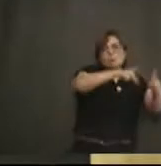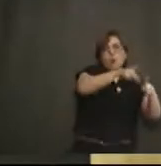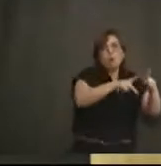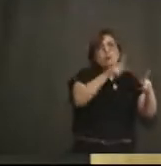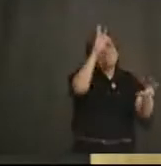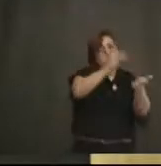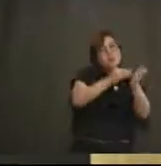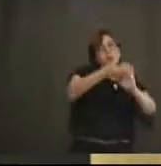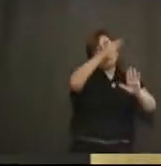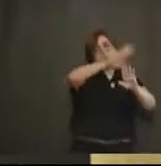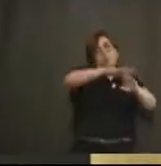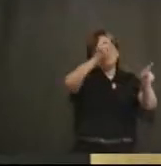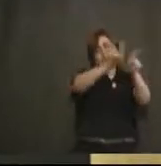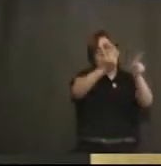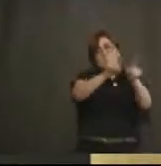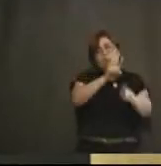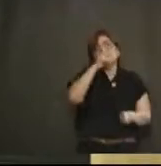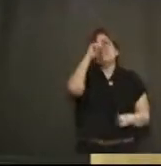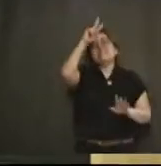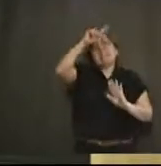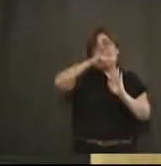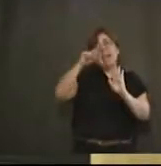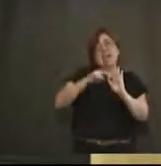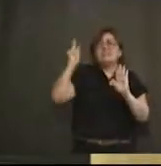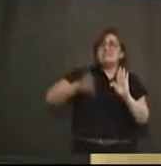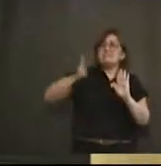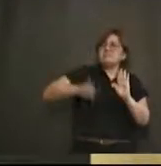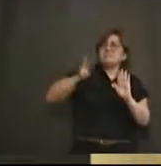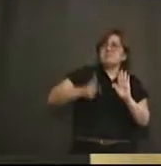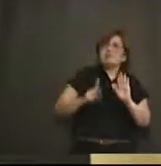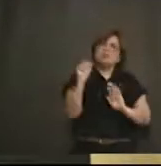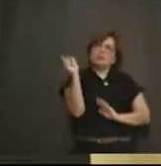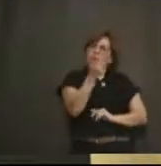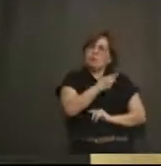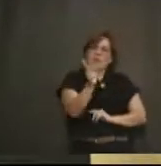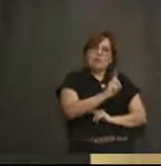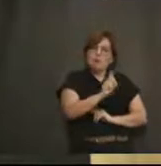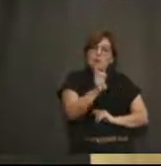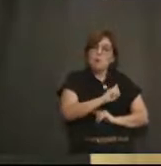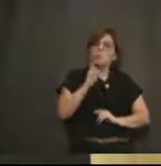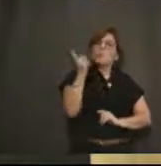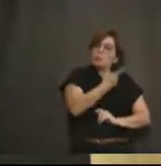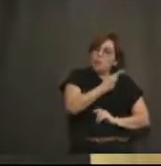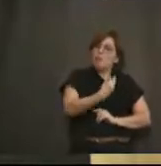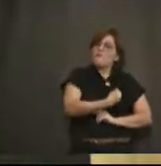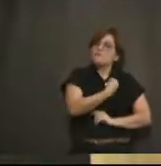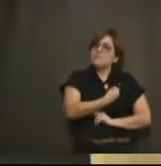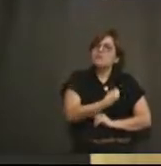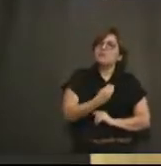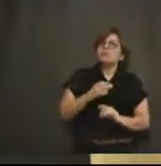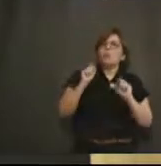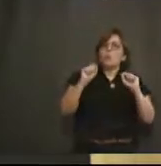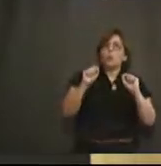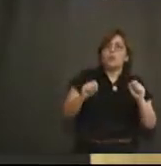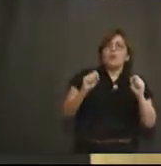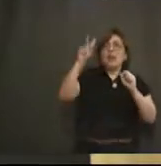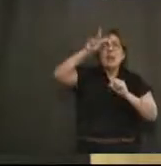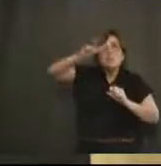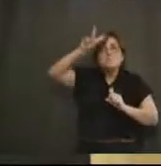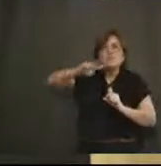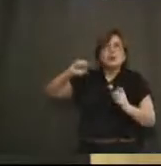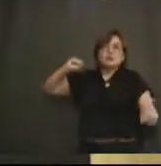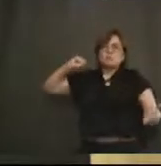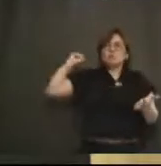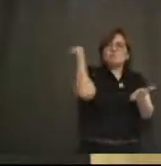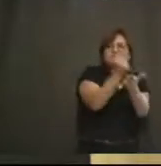a regra nesta região. Nós ainda vivemos o pesar e a indignação pelo assassinato brutal